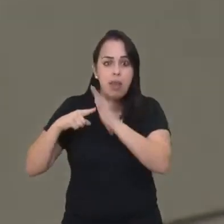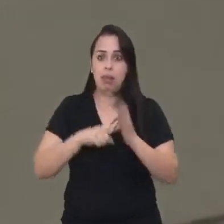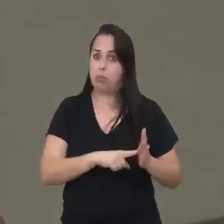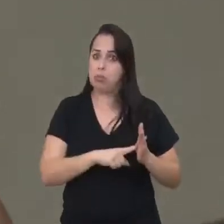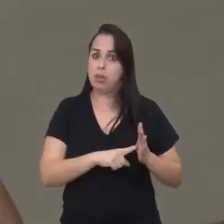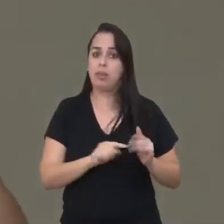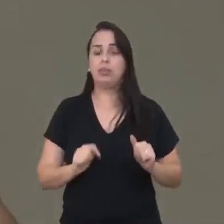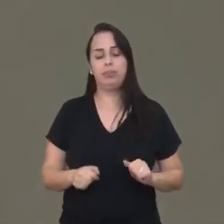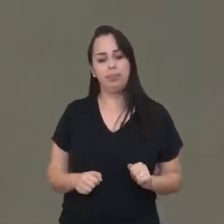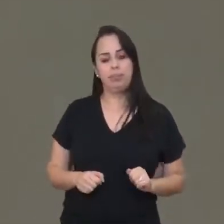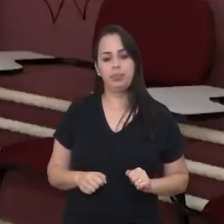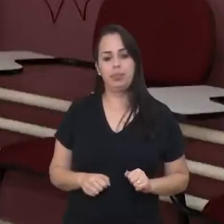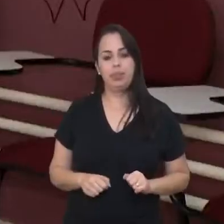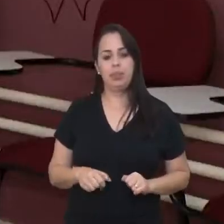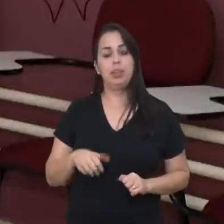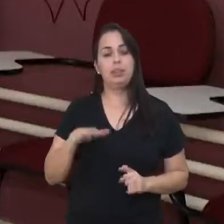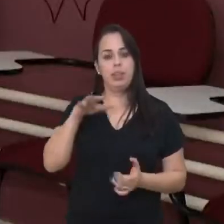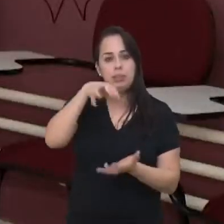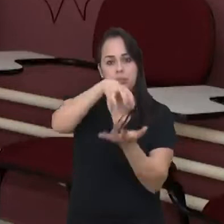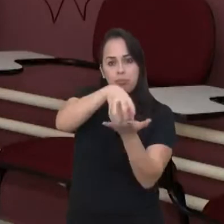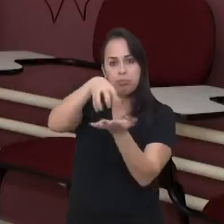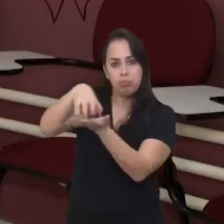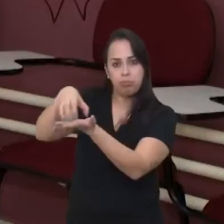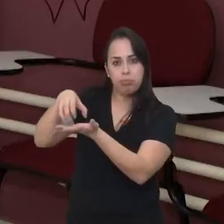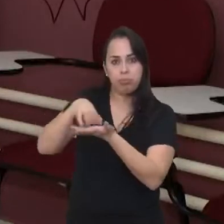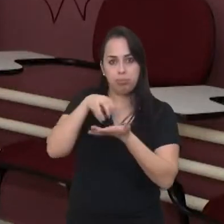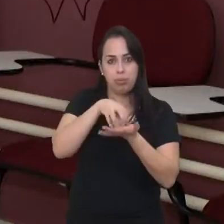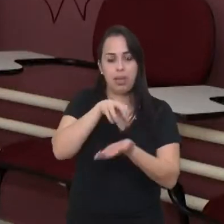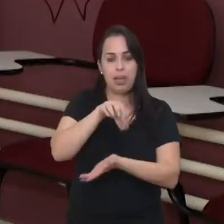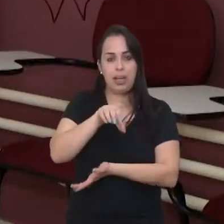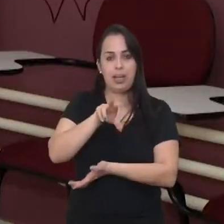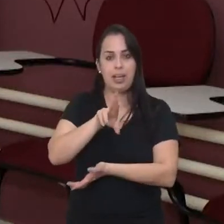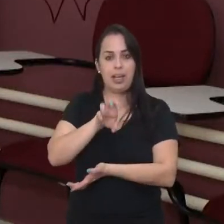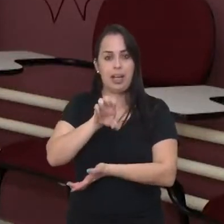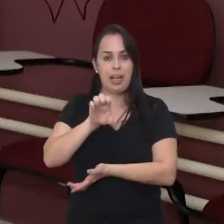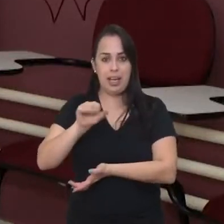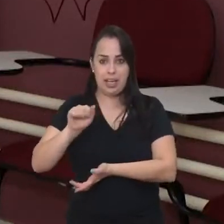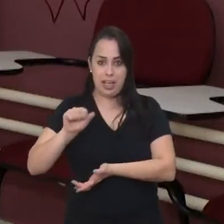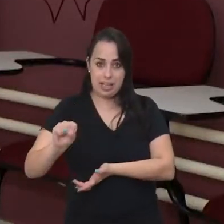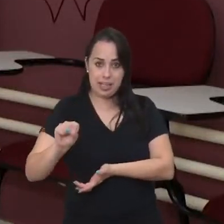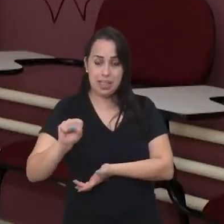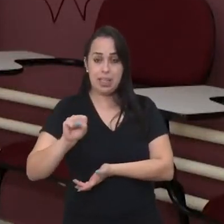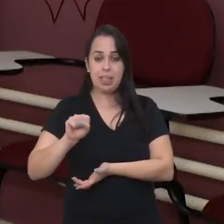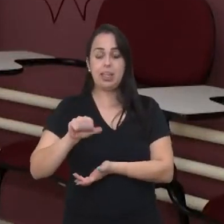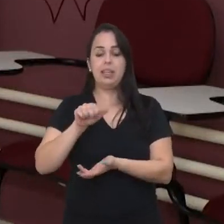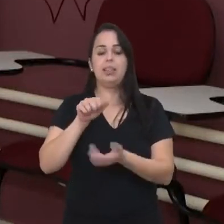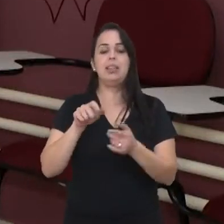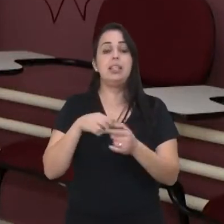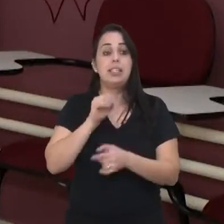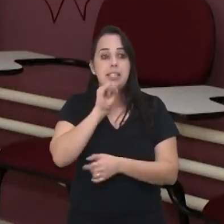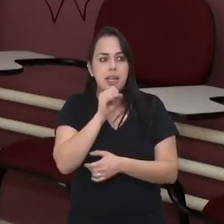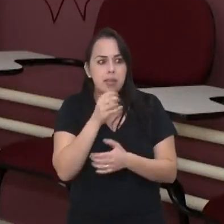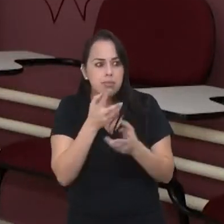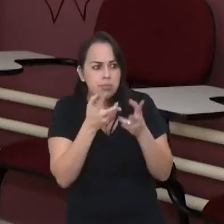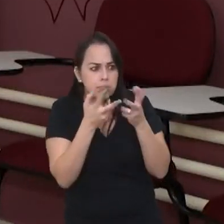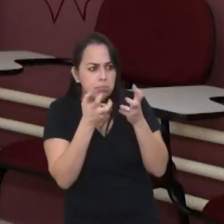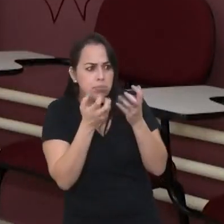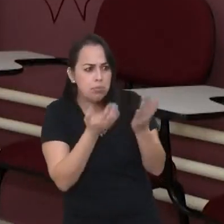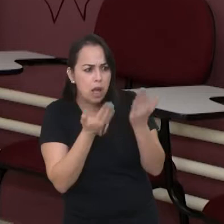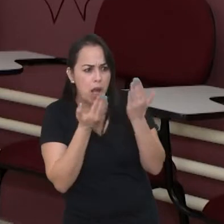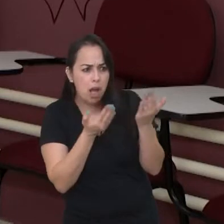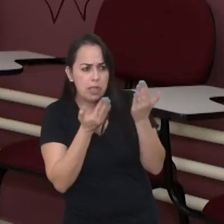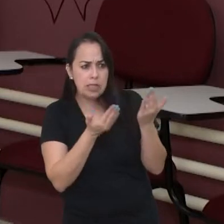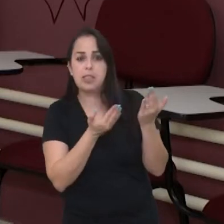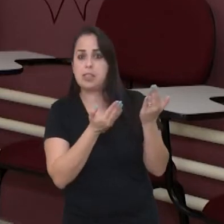de denunciar os casos. Nós temos os CREAS, que é o Centro Especializado da Assistência Social. Em caso de suspeita